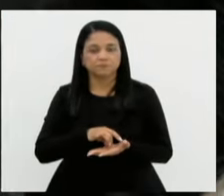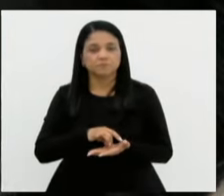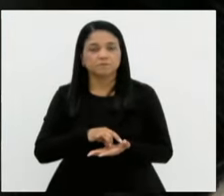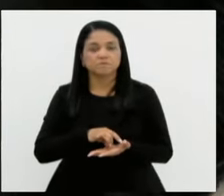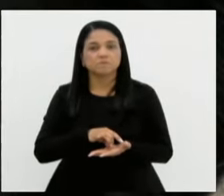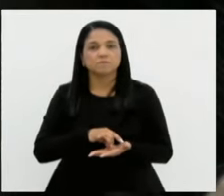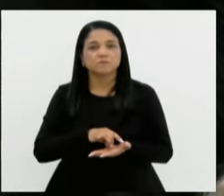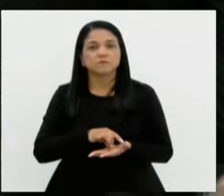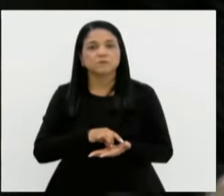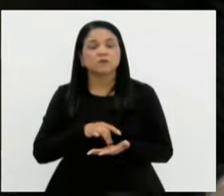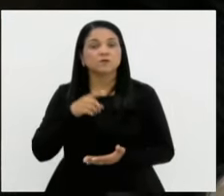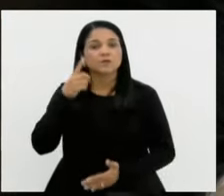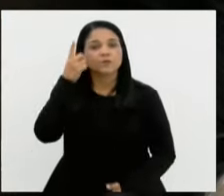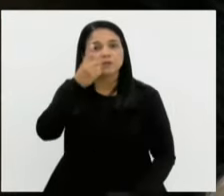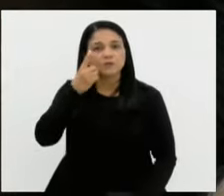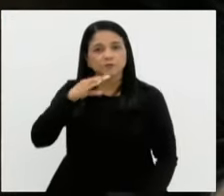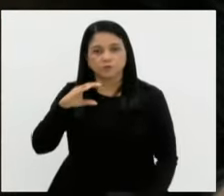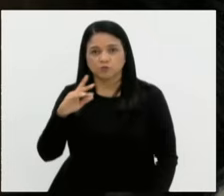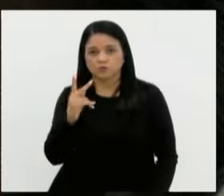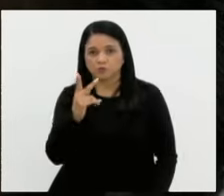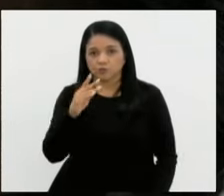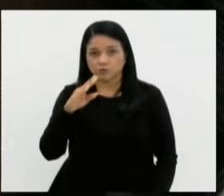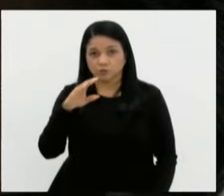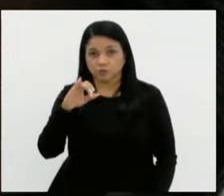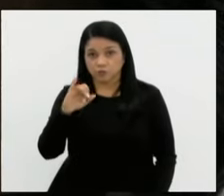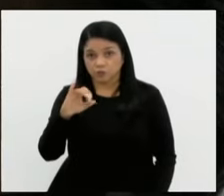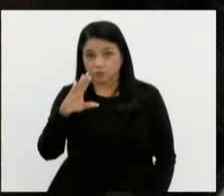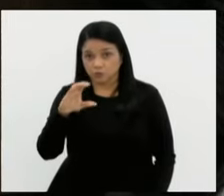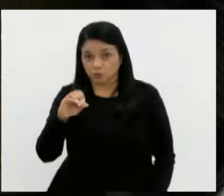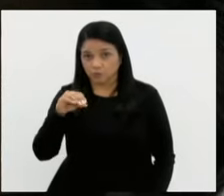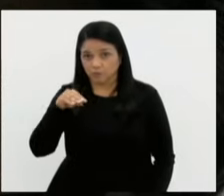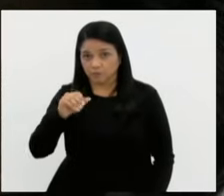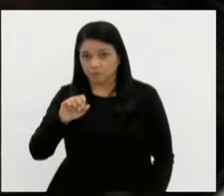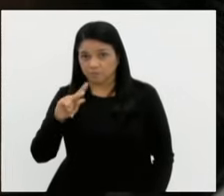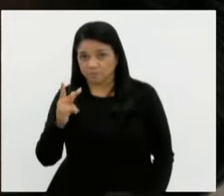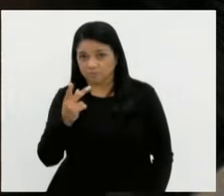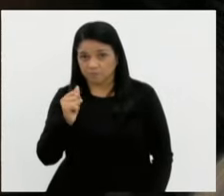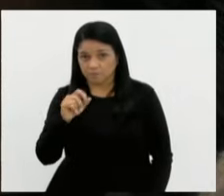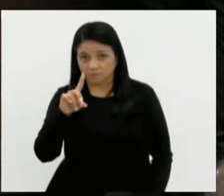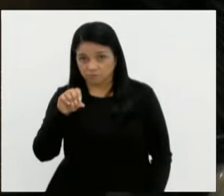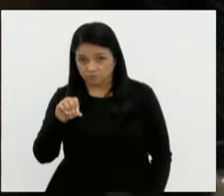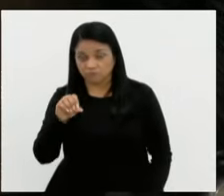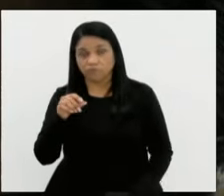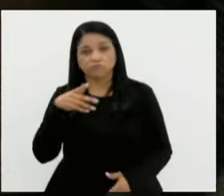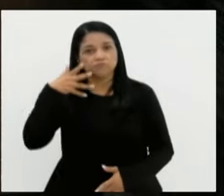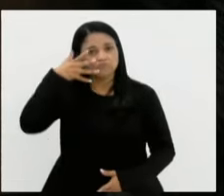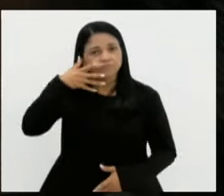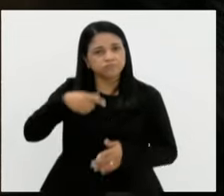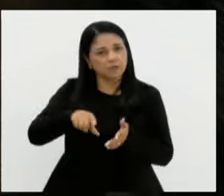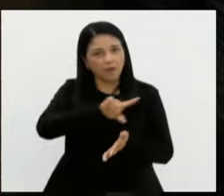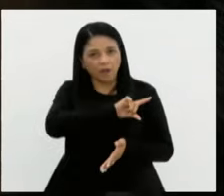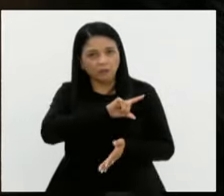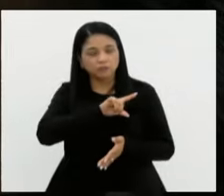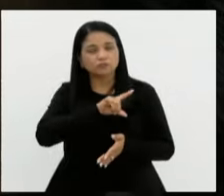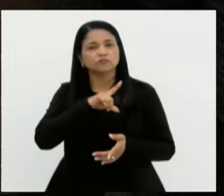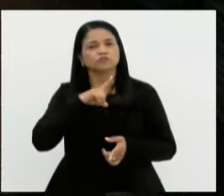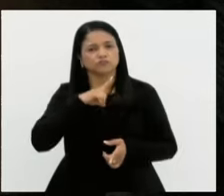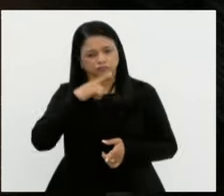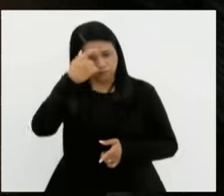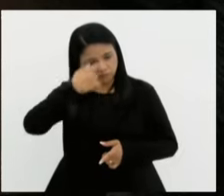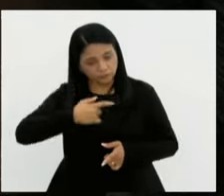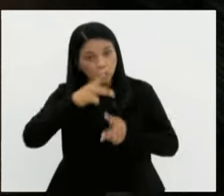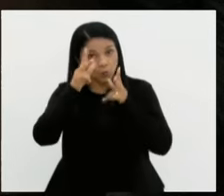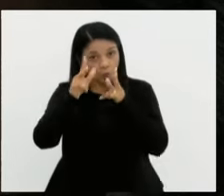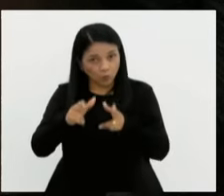Como o deputado Chico Machado falou, eu também teria todos os motivos, e